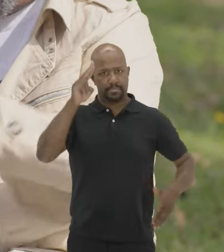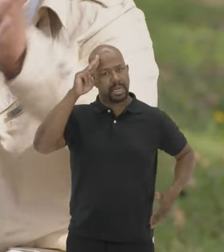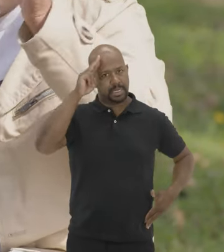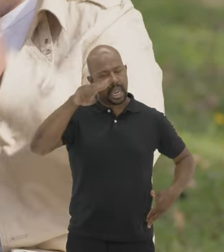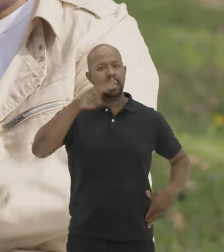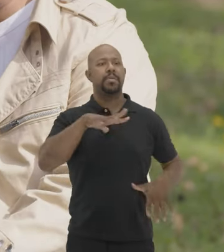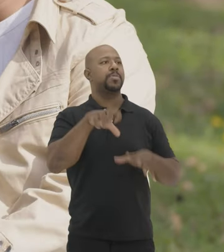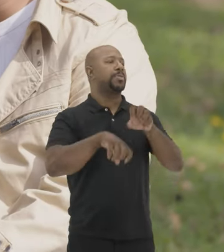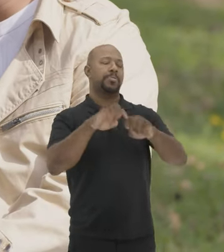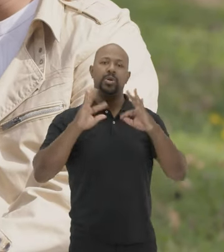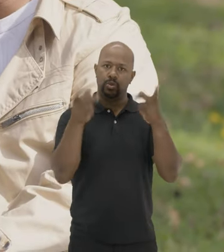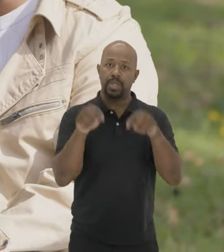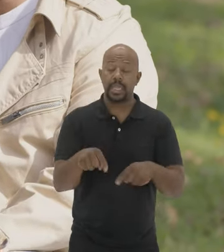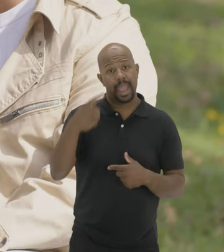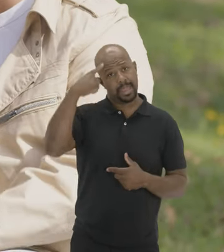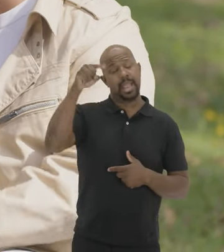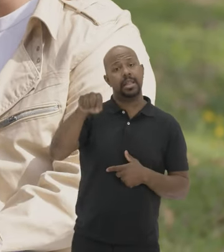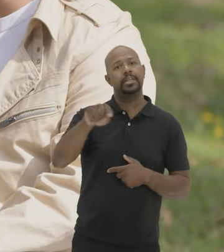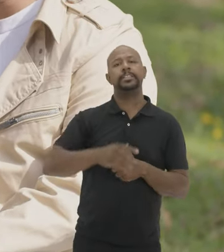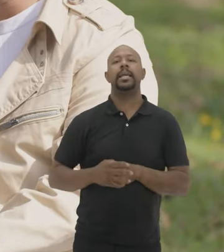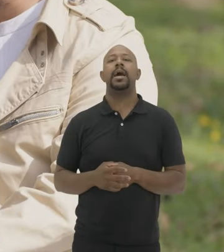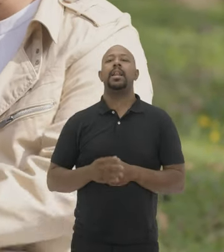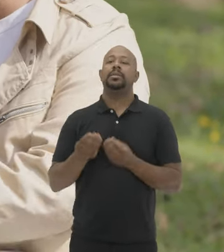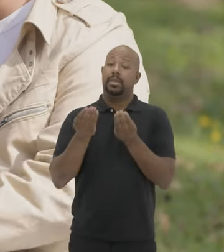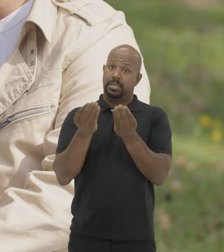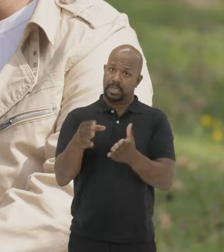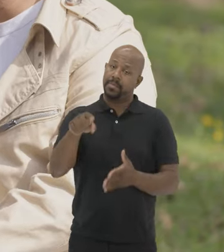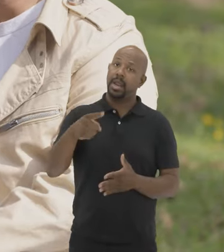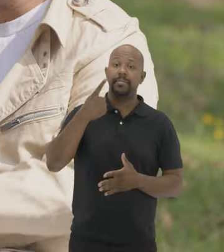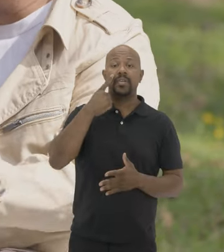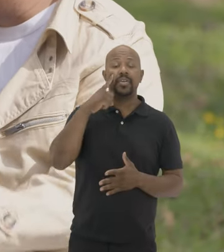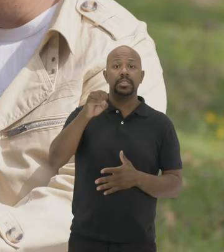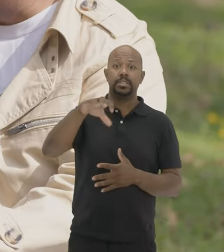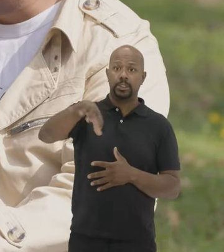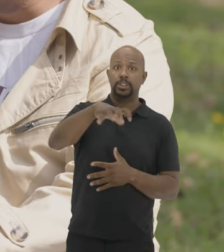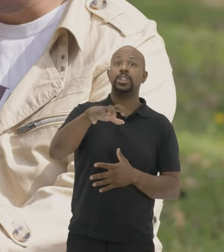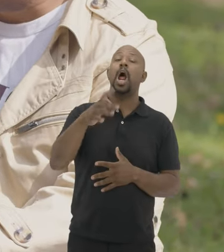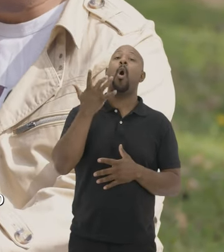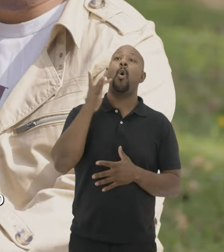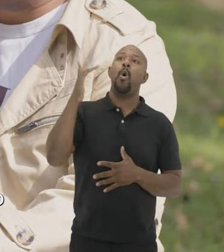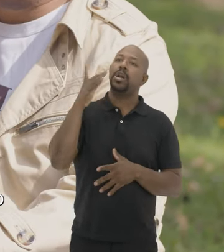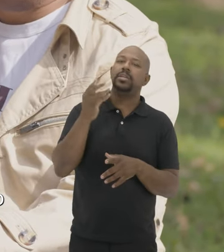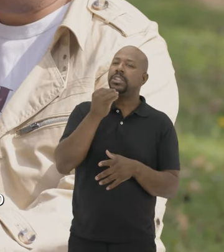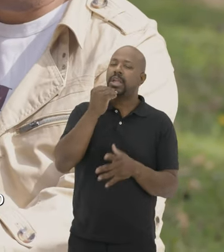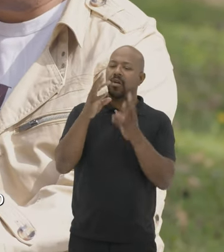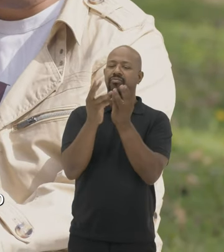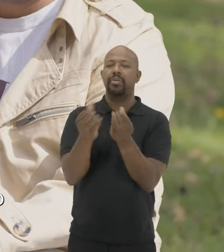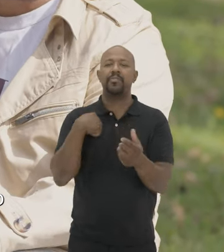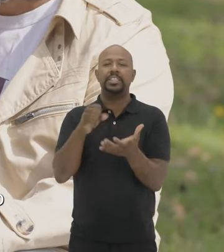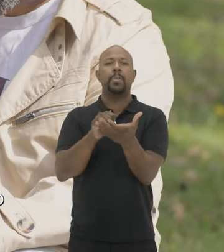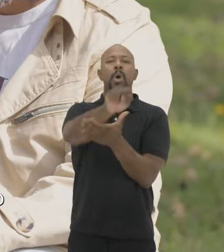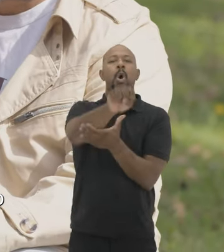militares que vão ocupar toda a região aqui e a ideia deles era trazer para cá para ver se os filhos eram de ouro e fazer canhões